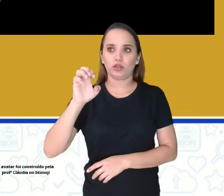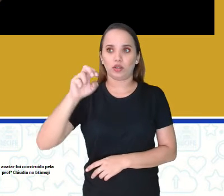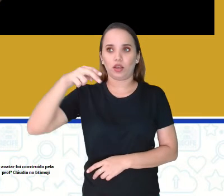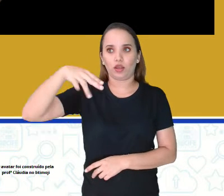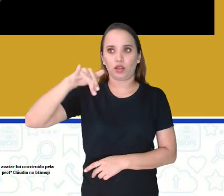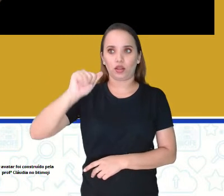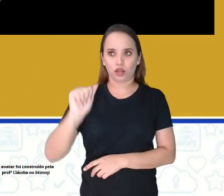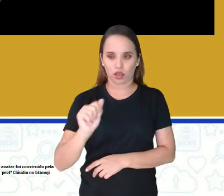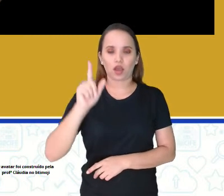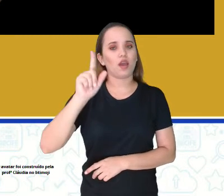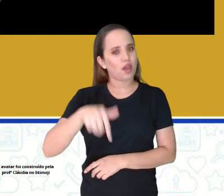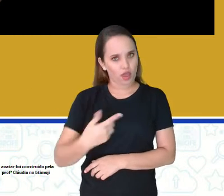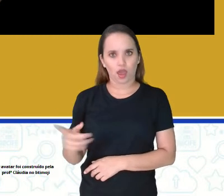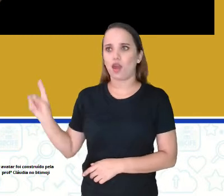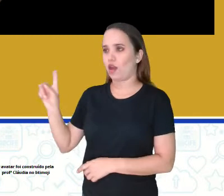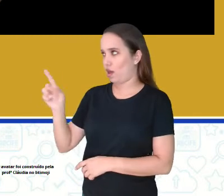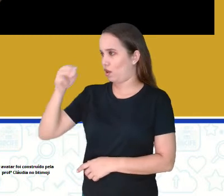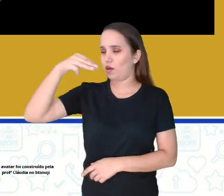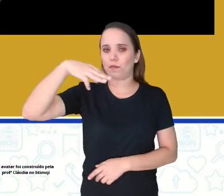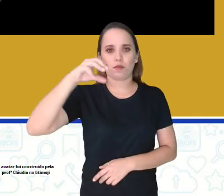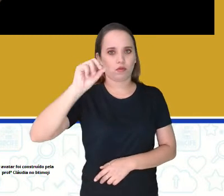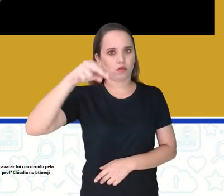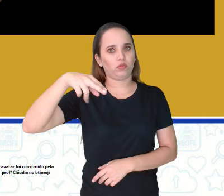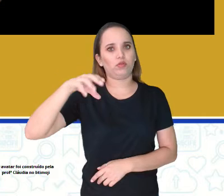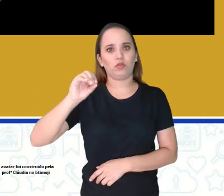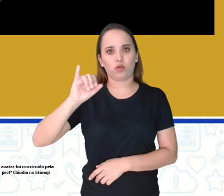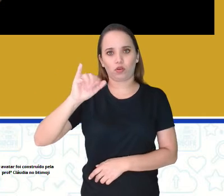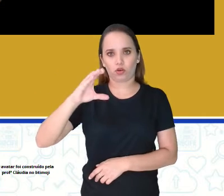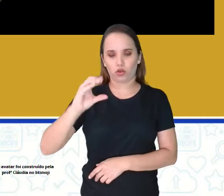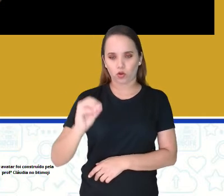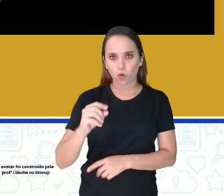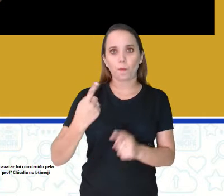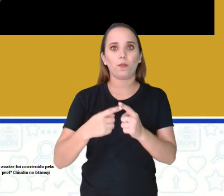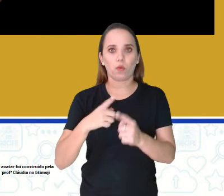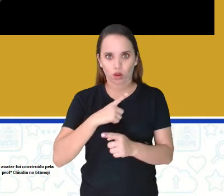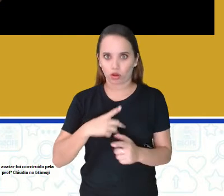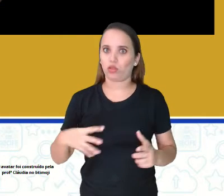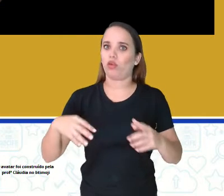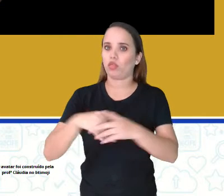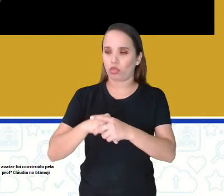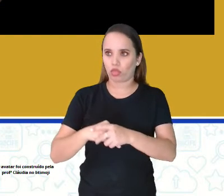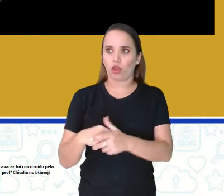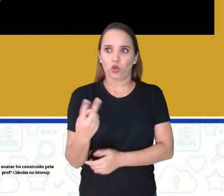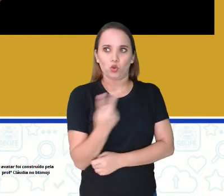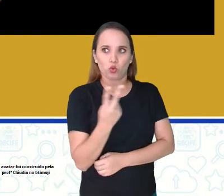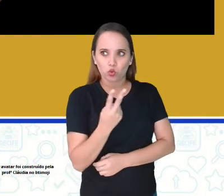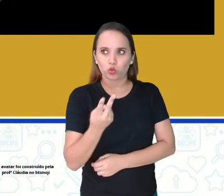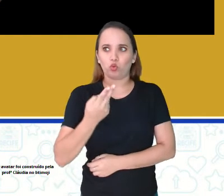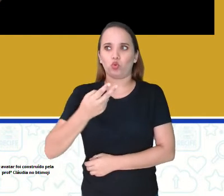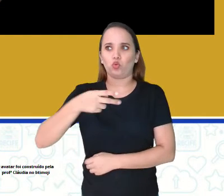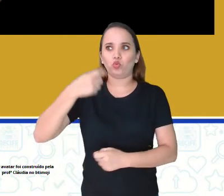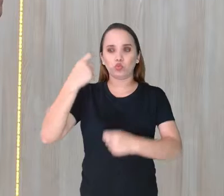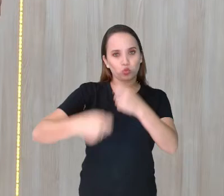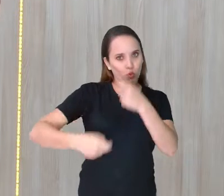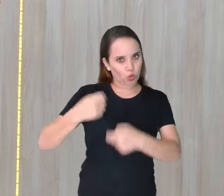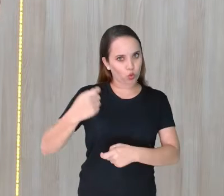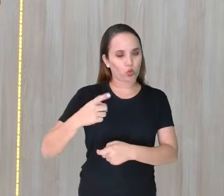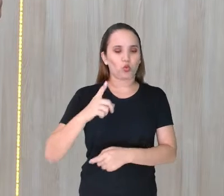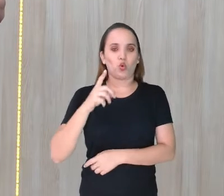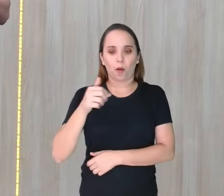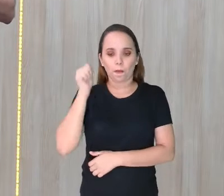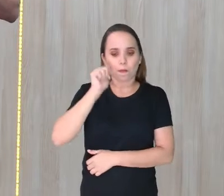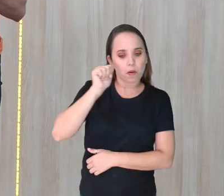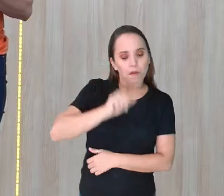monóico, né? Porque ele realmente possui os dois sexos e eles se reproduzem e